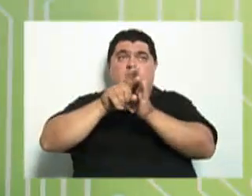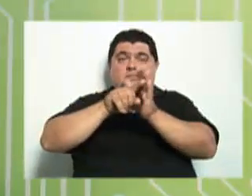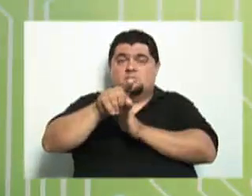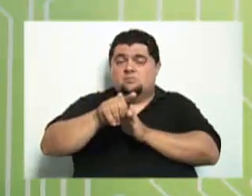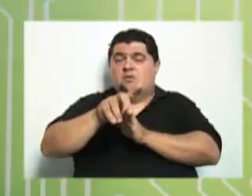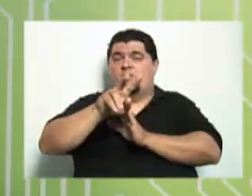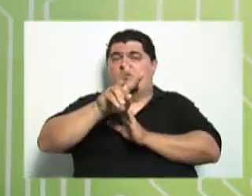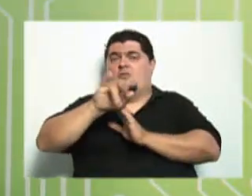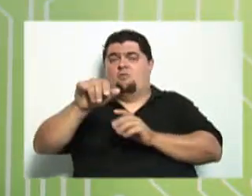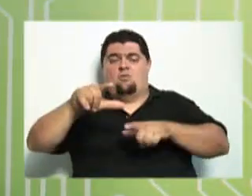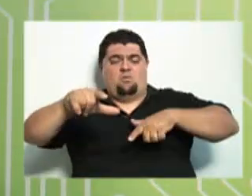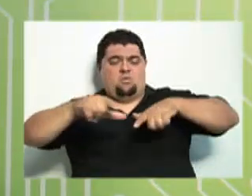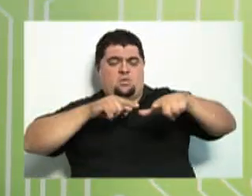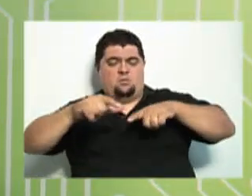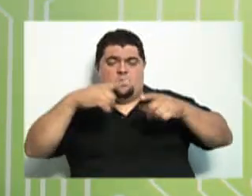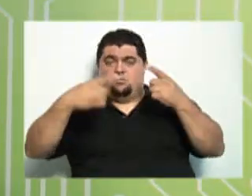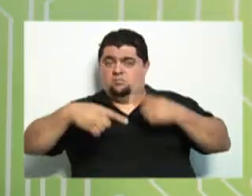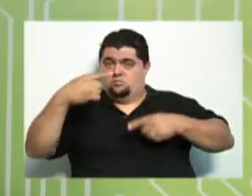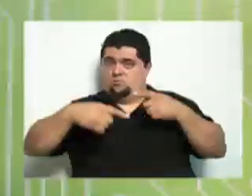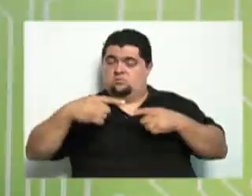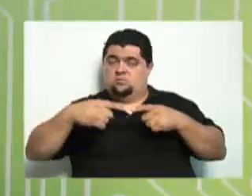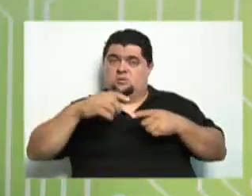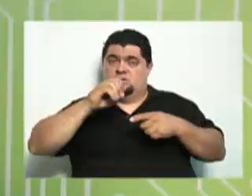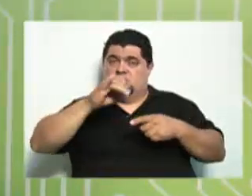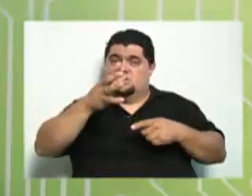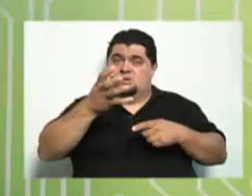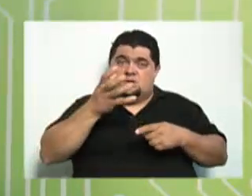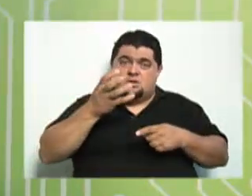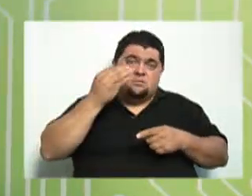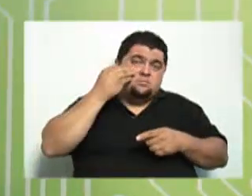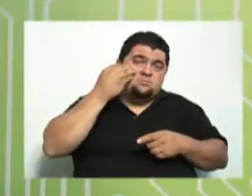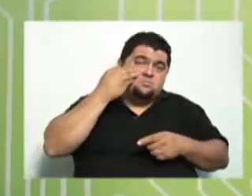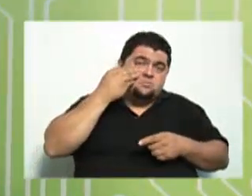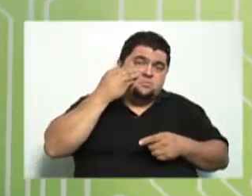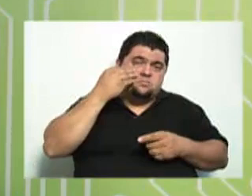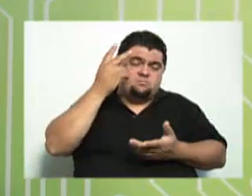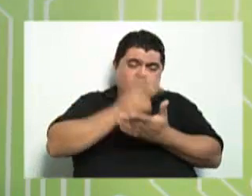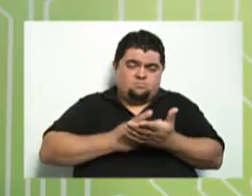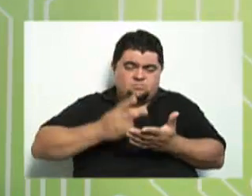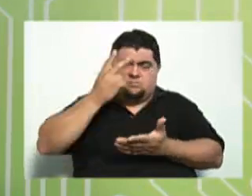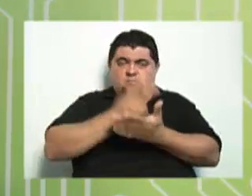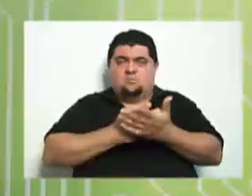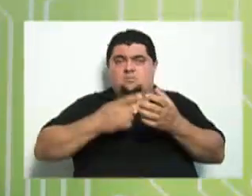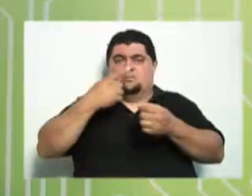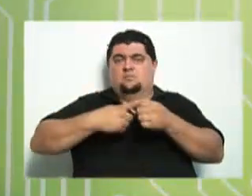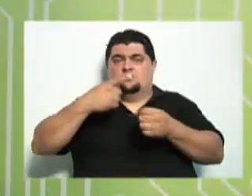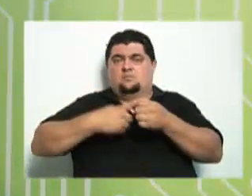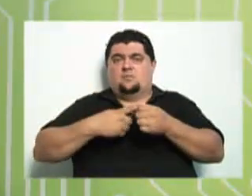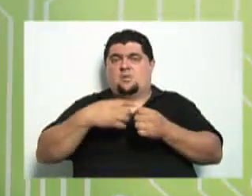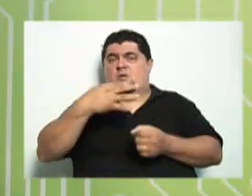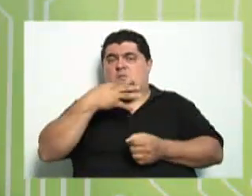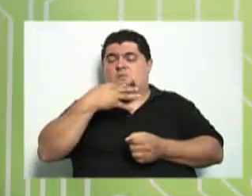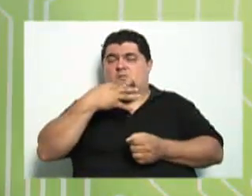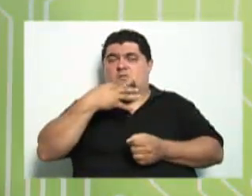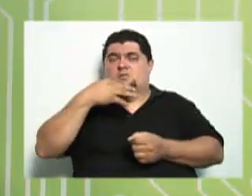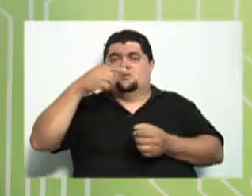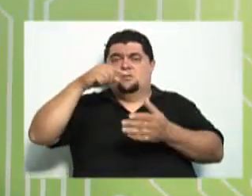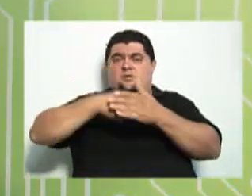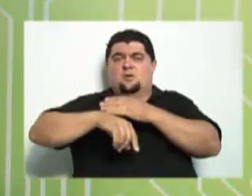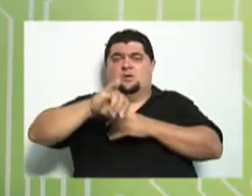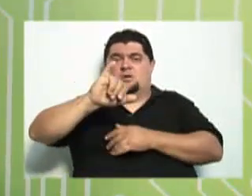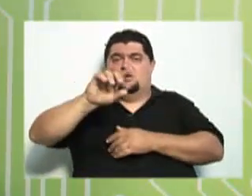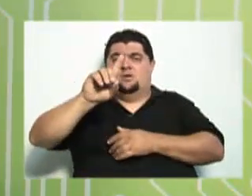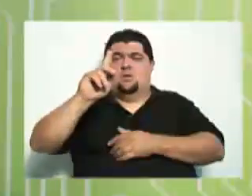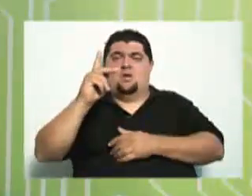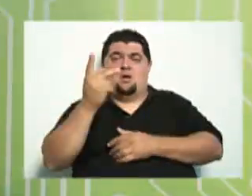for trabalhar um dia com políticas públicas, se você quiser se engajar mais no seu município, conheça um pouco mais sobre o IDH do